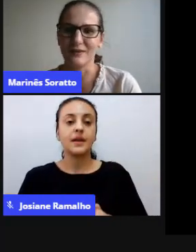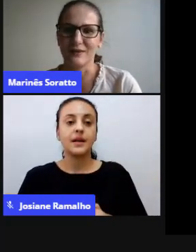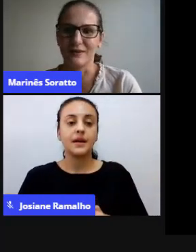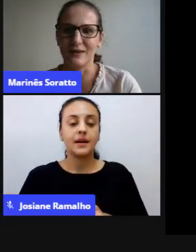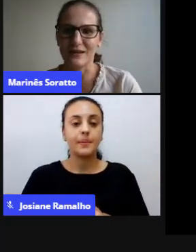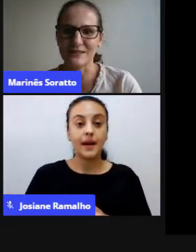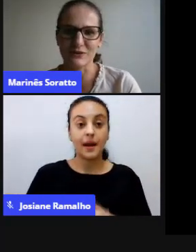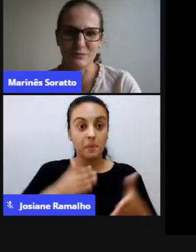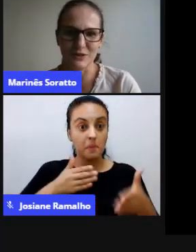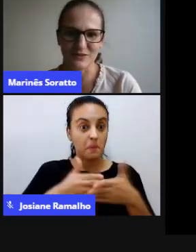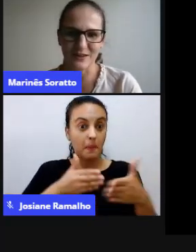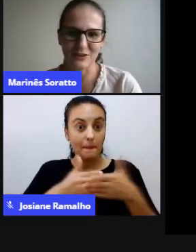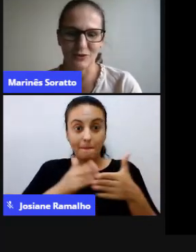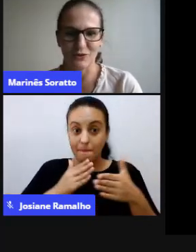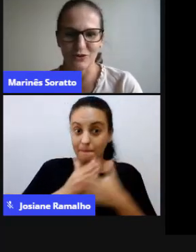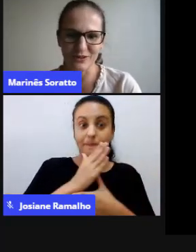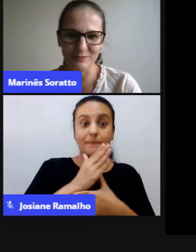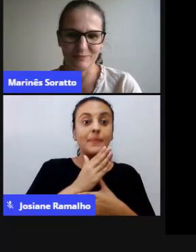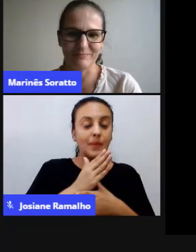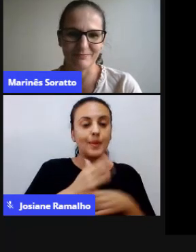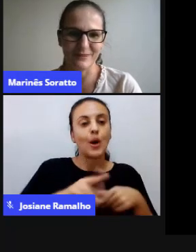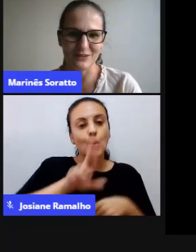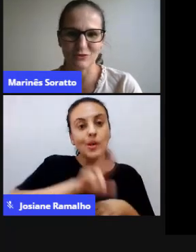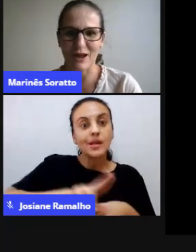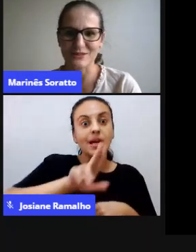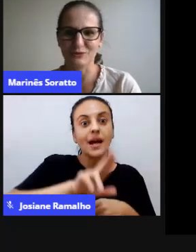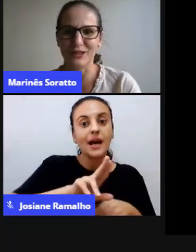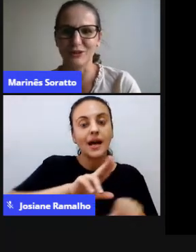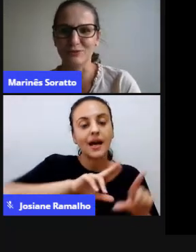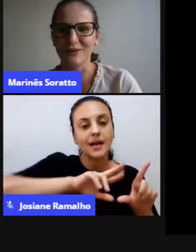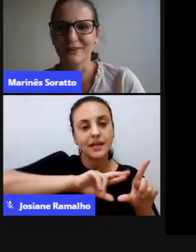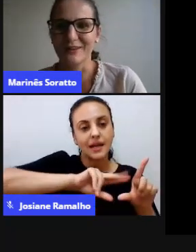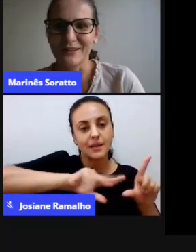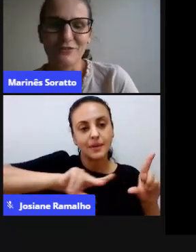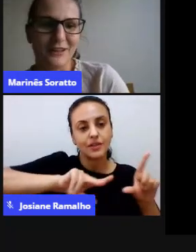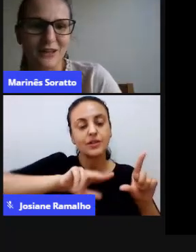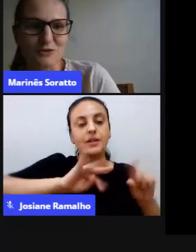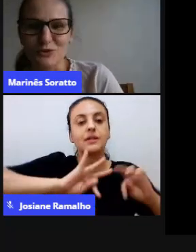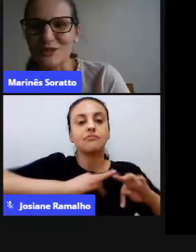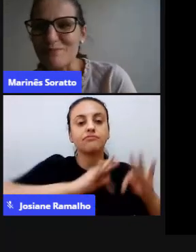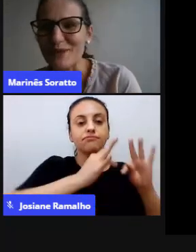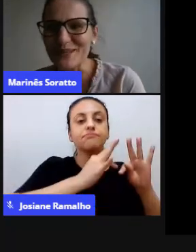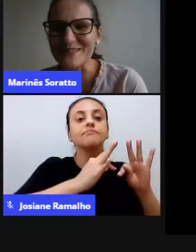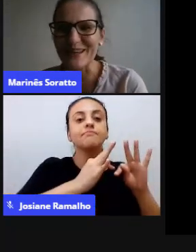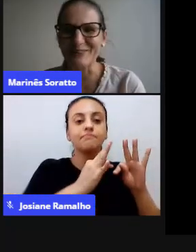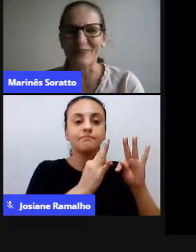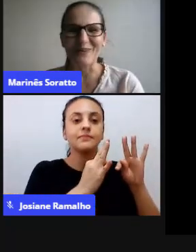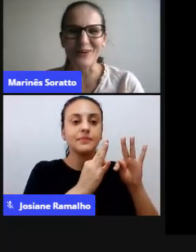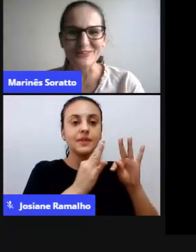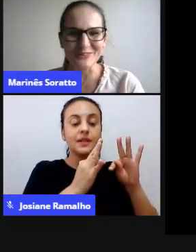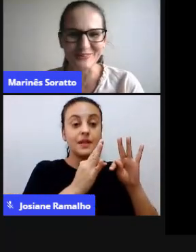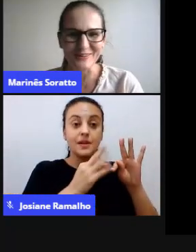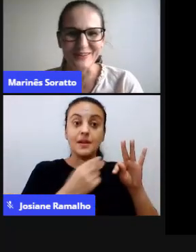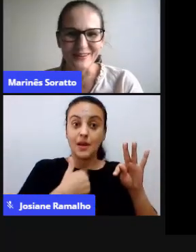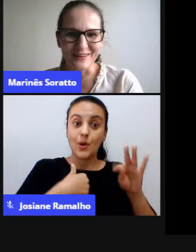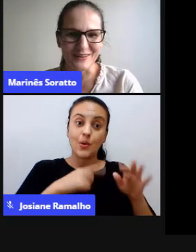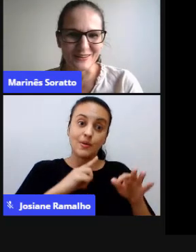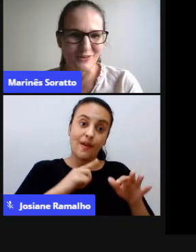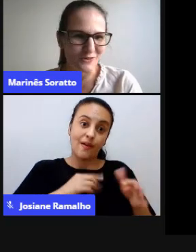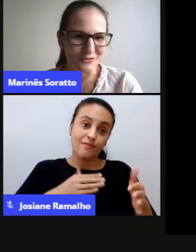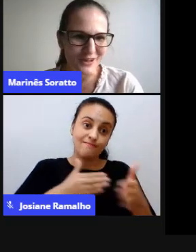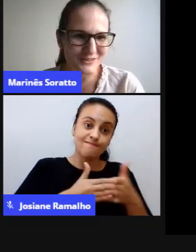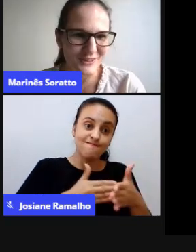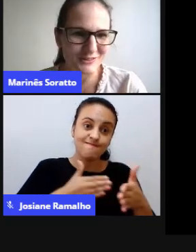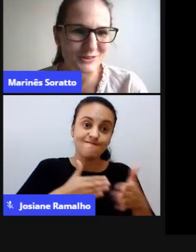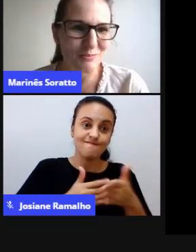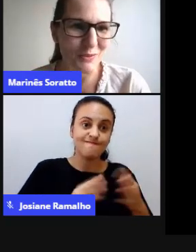barreiras em relação às mídias tecnológicas, das quais eu tenho que enfrentar os meus limites tecnológicos, que